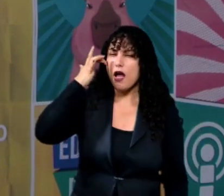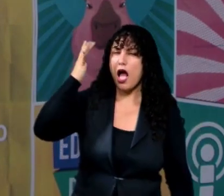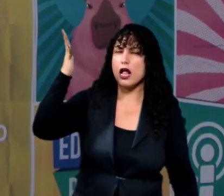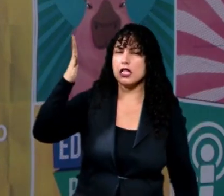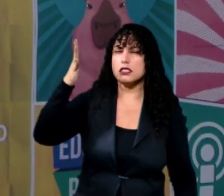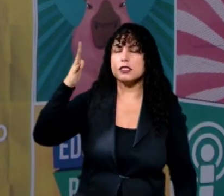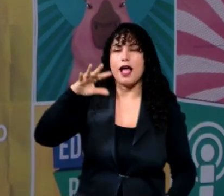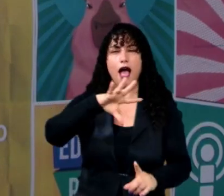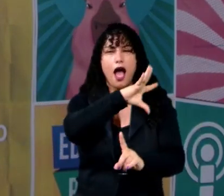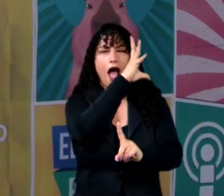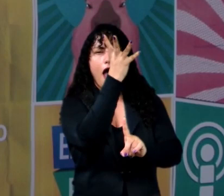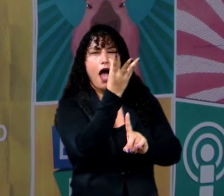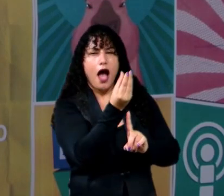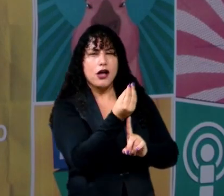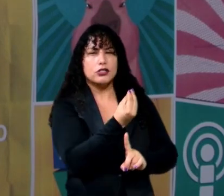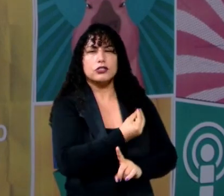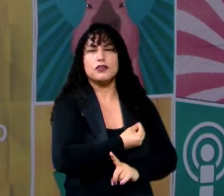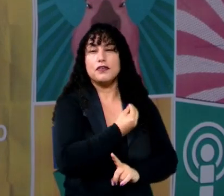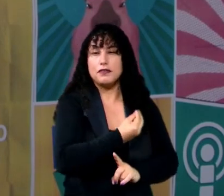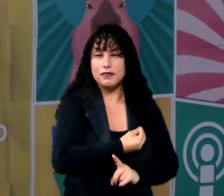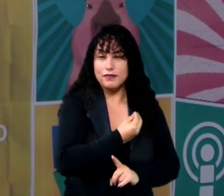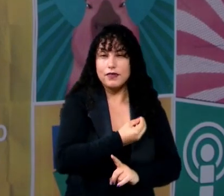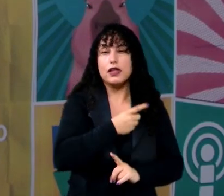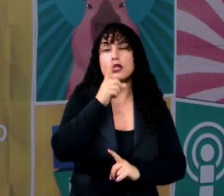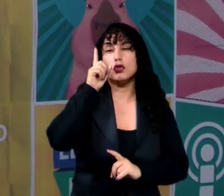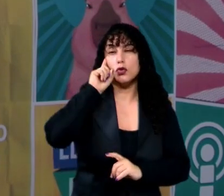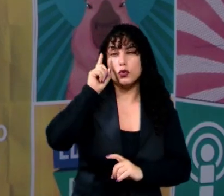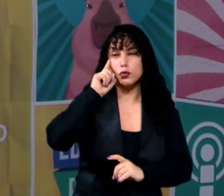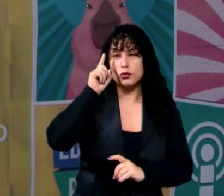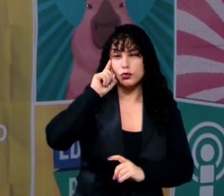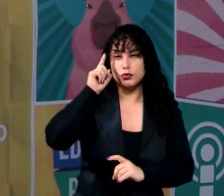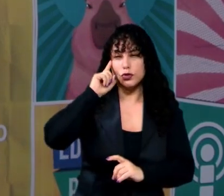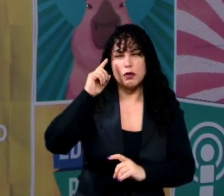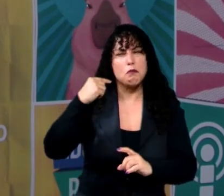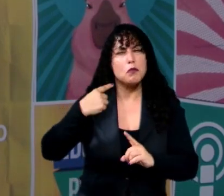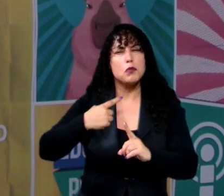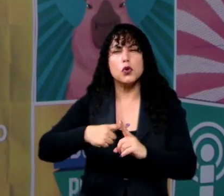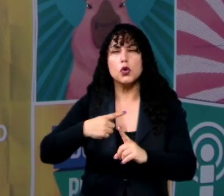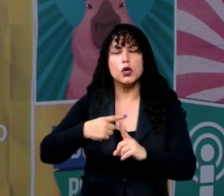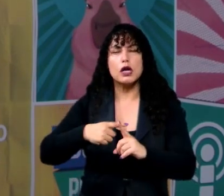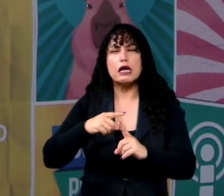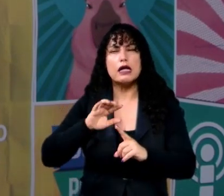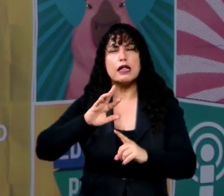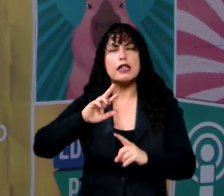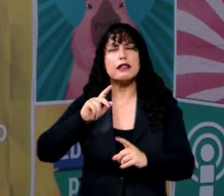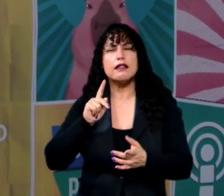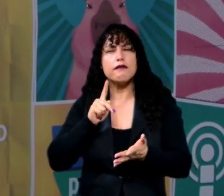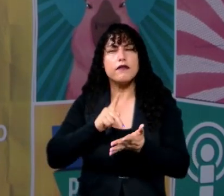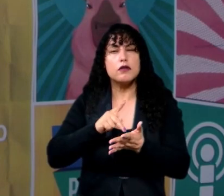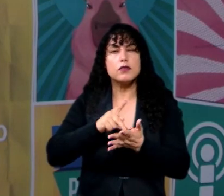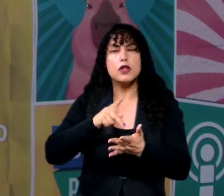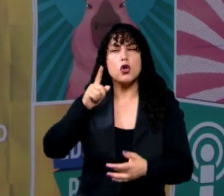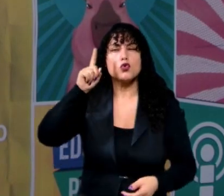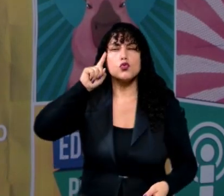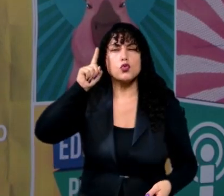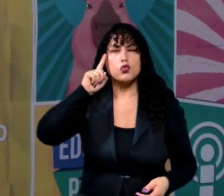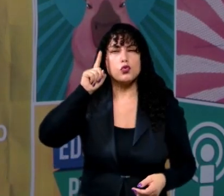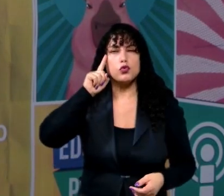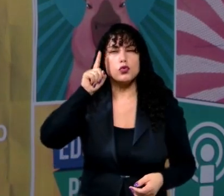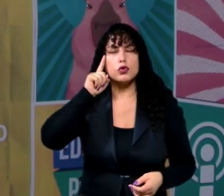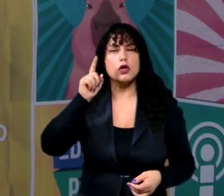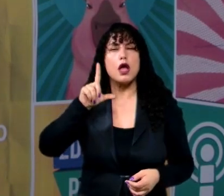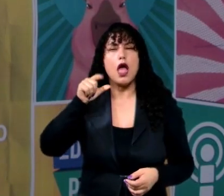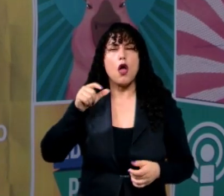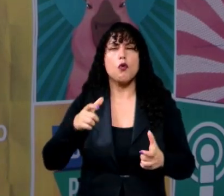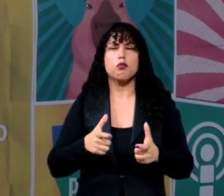essa arte de viver a vida cotidiana. Porque, na verdade, o cotidiano é